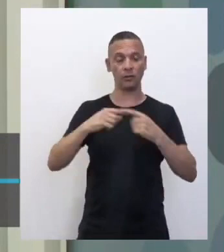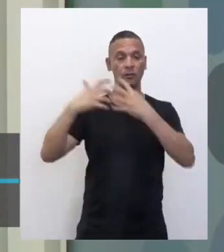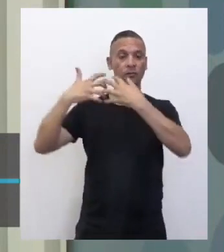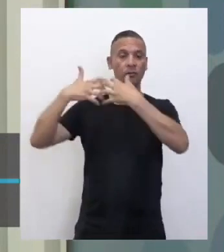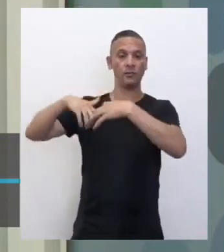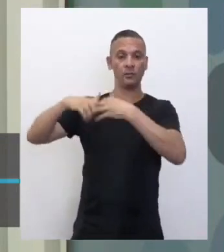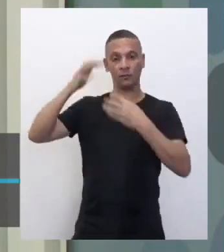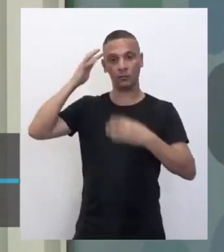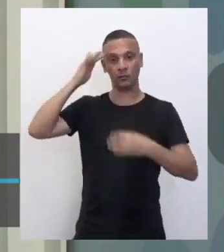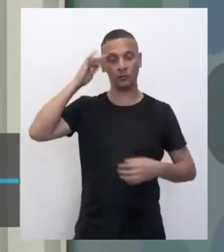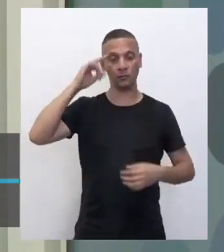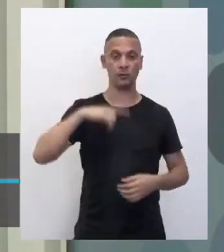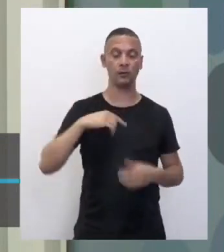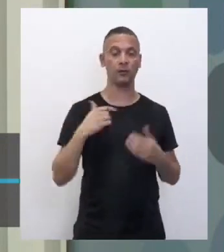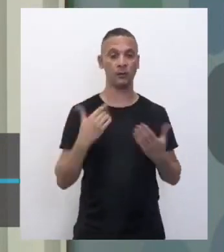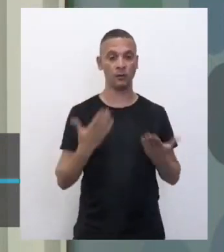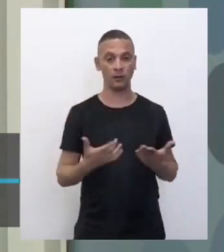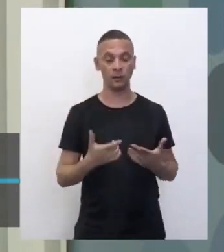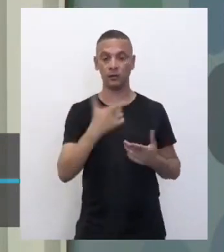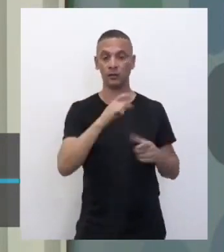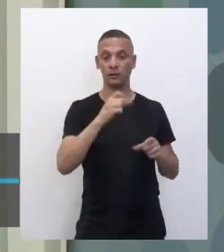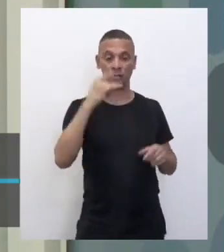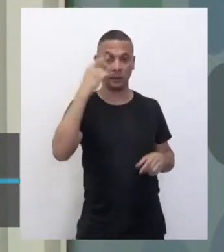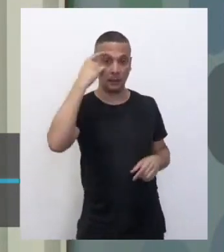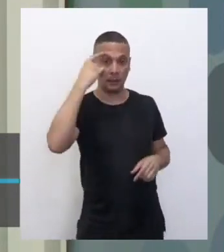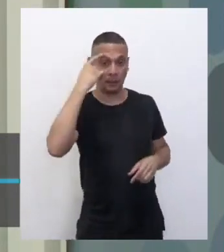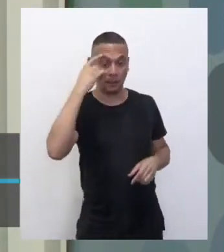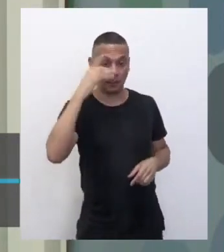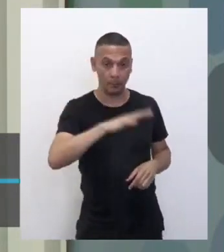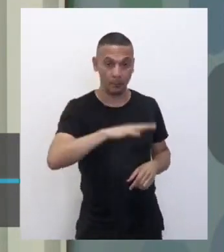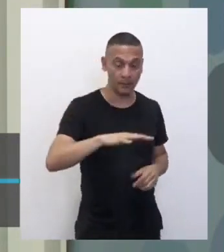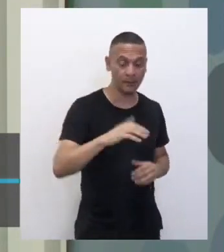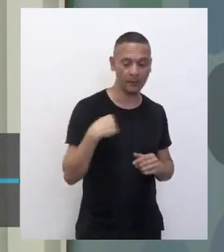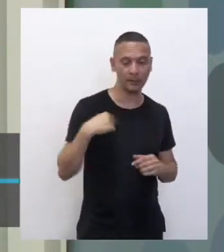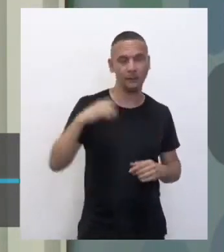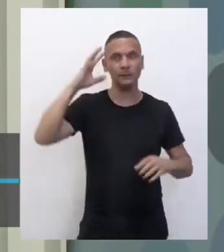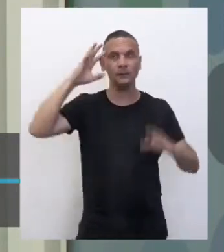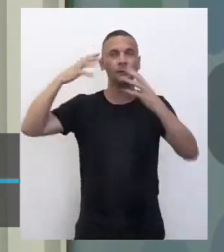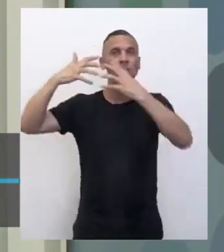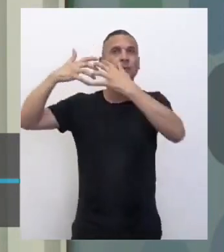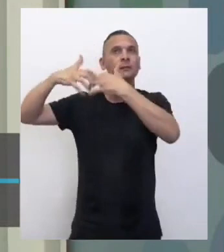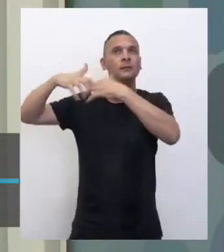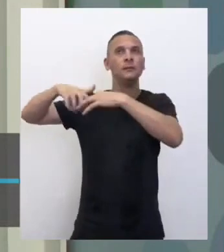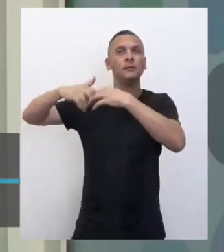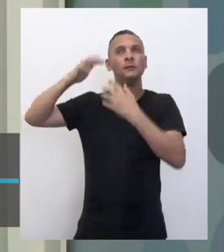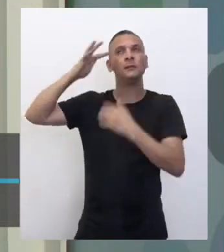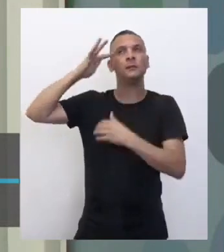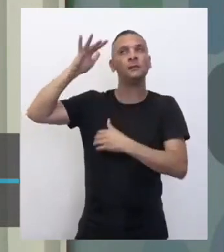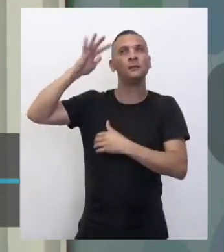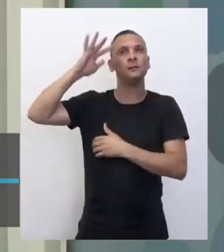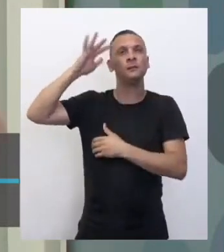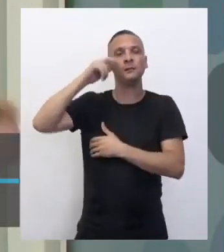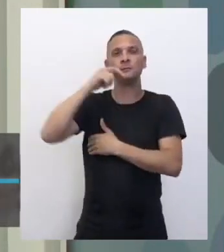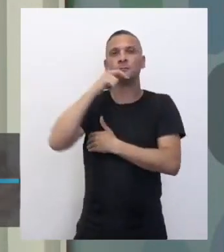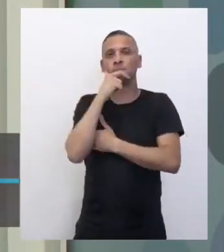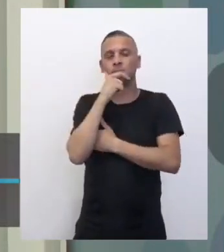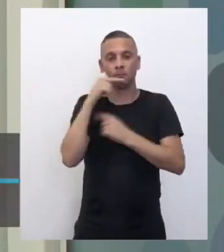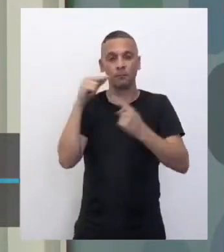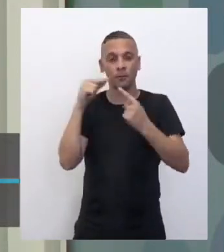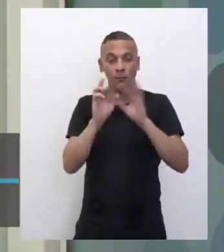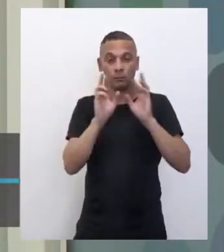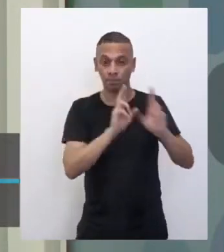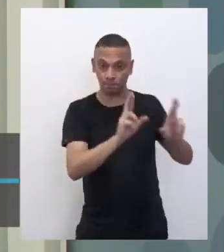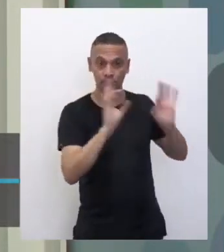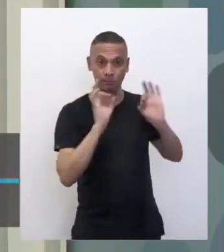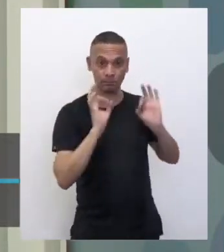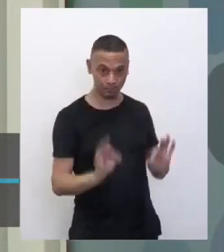filosófica. Por outro lado, se eu pensar que aquele que desenvolve a reflexão filosófica, ele está atrelado a uma moral,